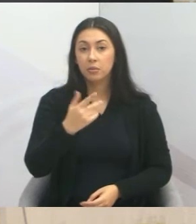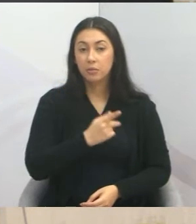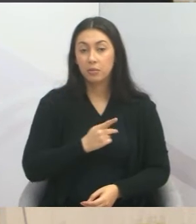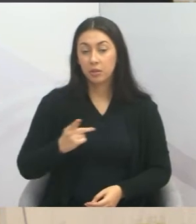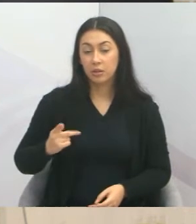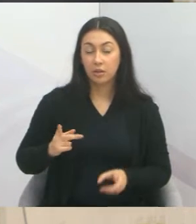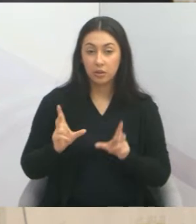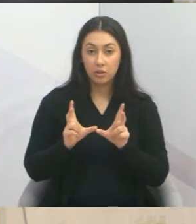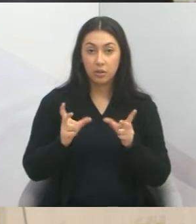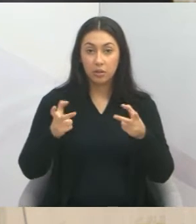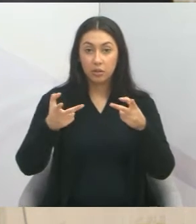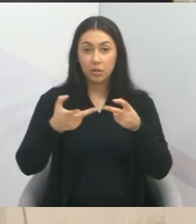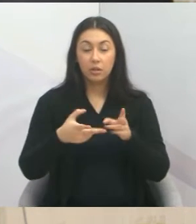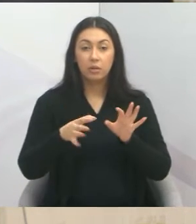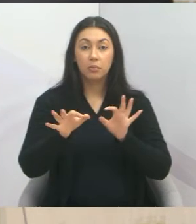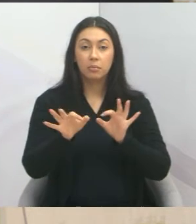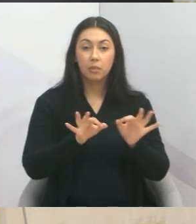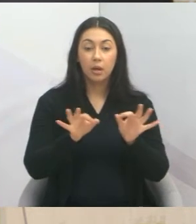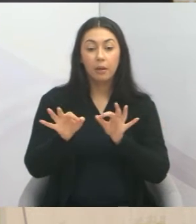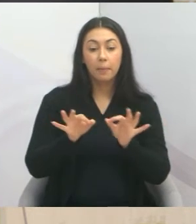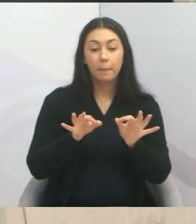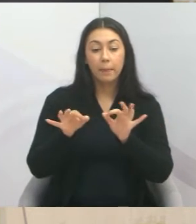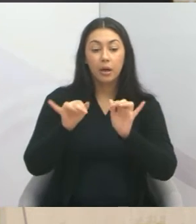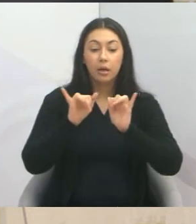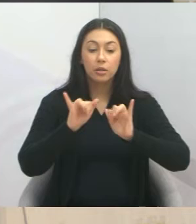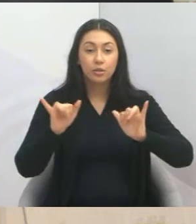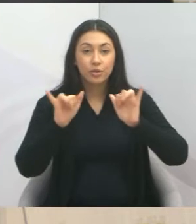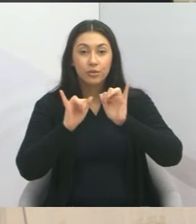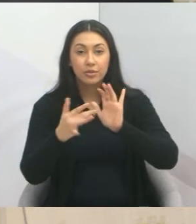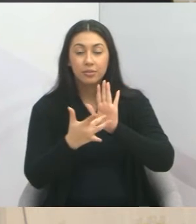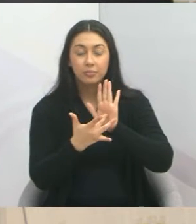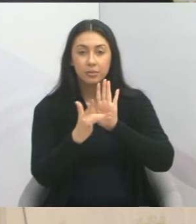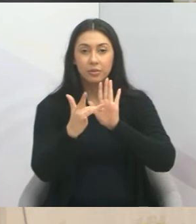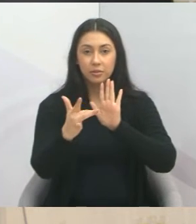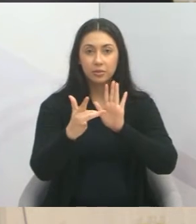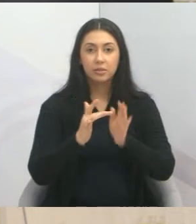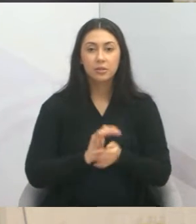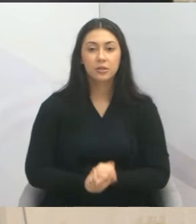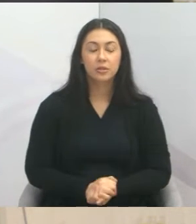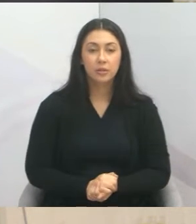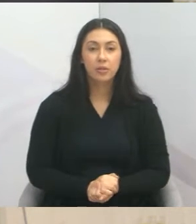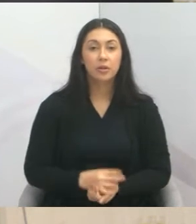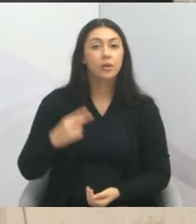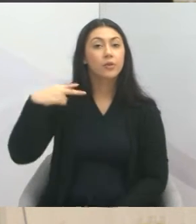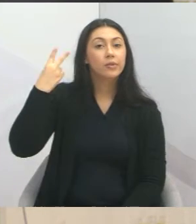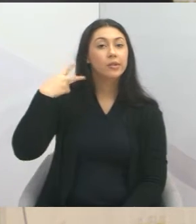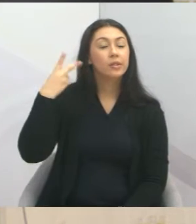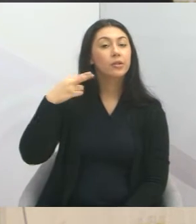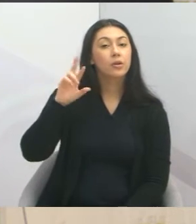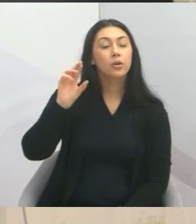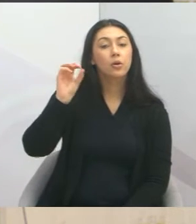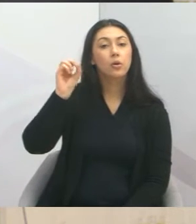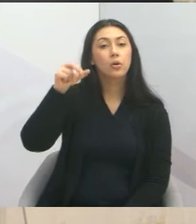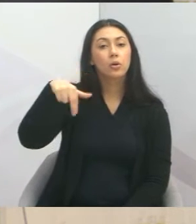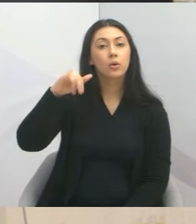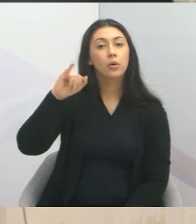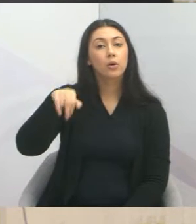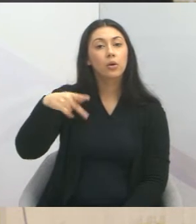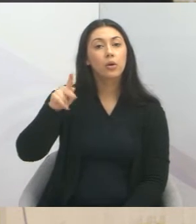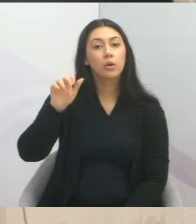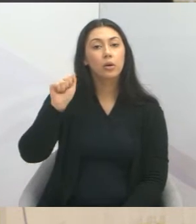apresenta sua casa e sejam adotadas providências habituais para divulgação da presente manifestação Vereador rolinha